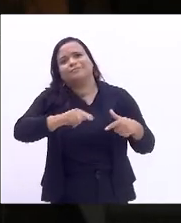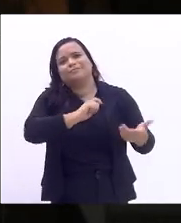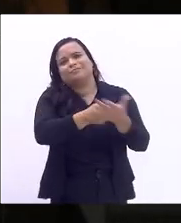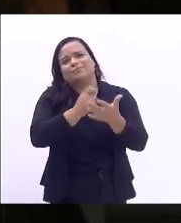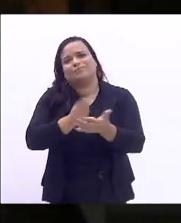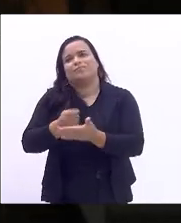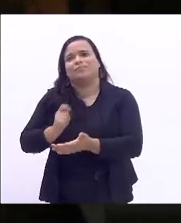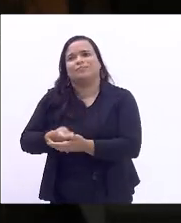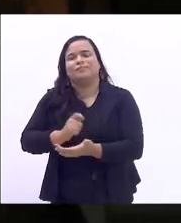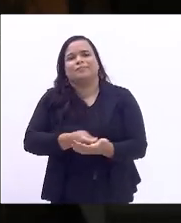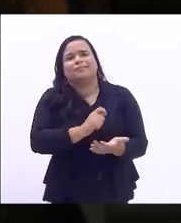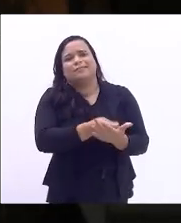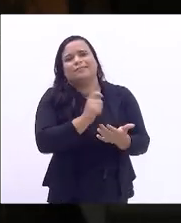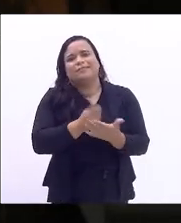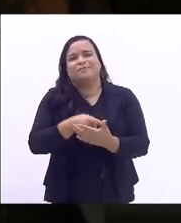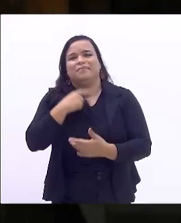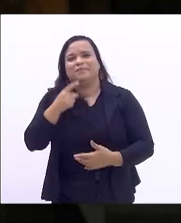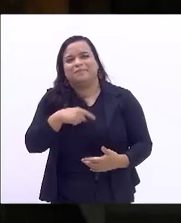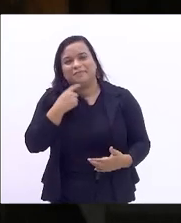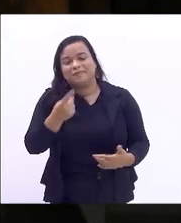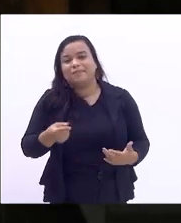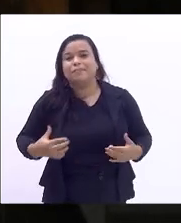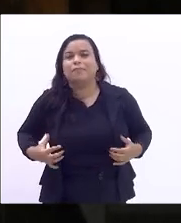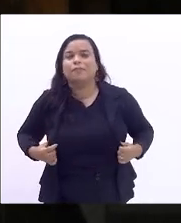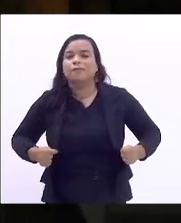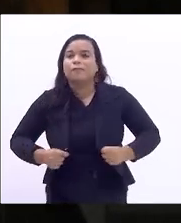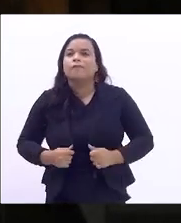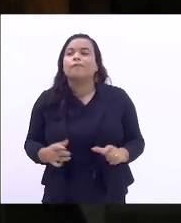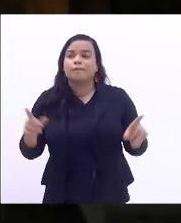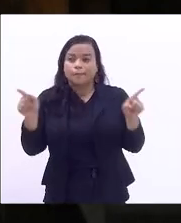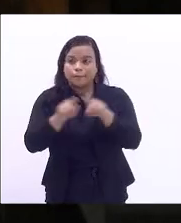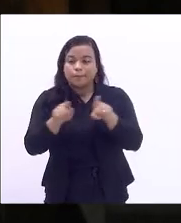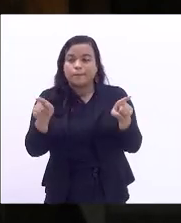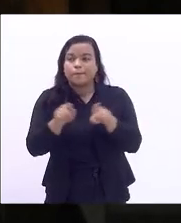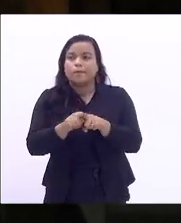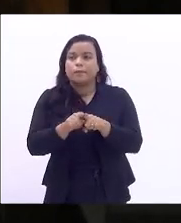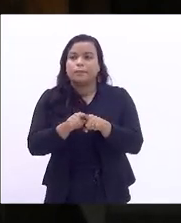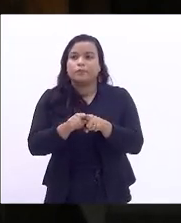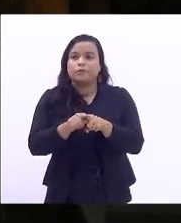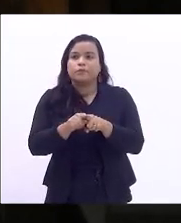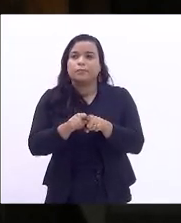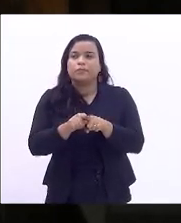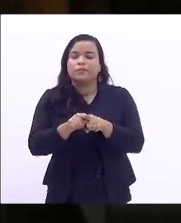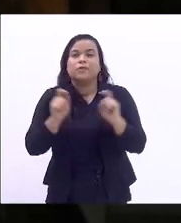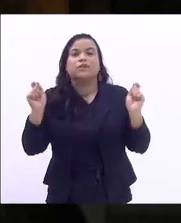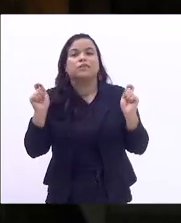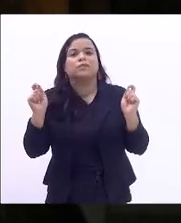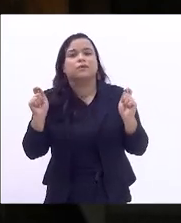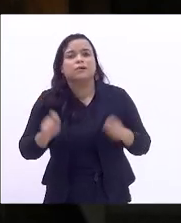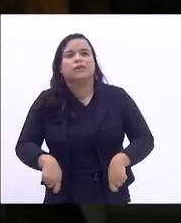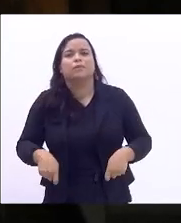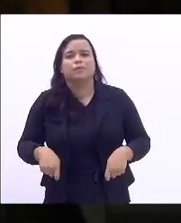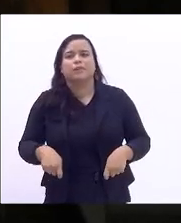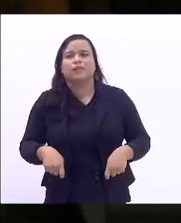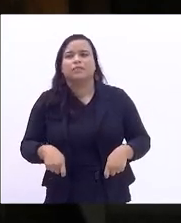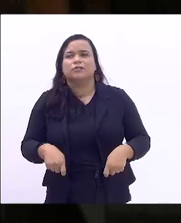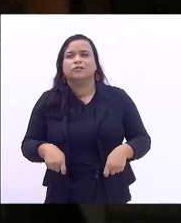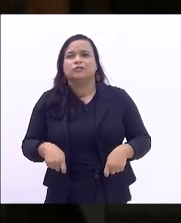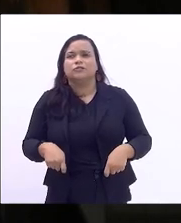sessenta por cento da receita corrente líquida e até mesmo da capacidade de julgamento